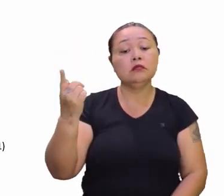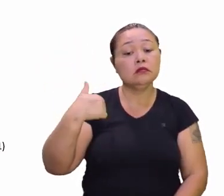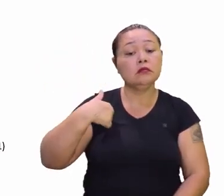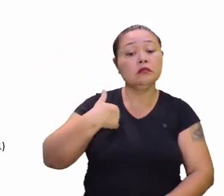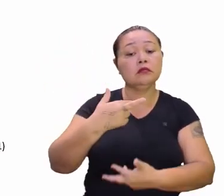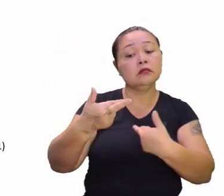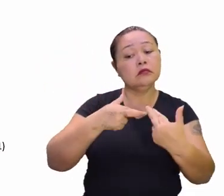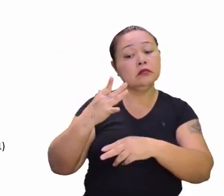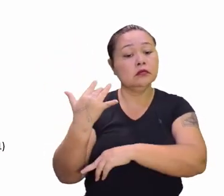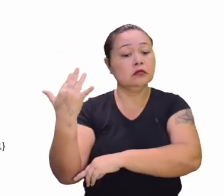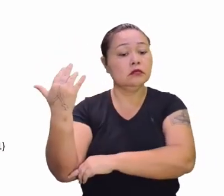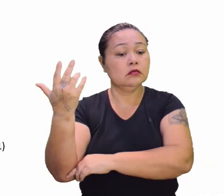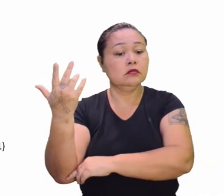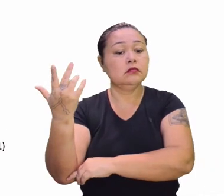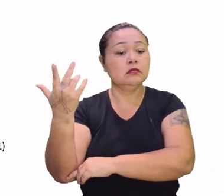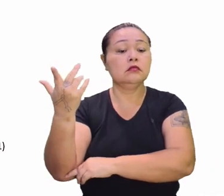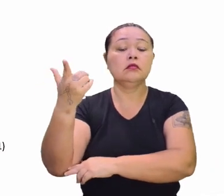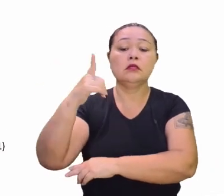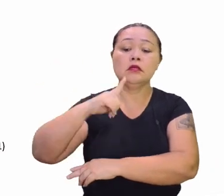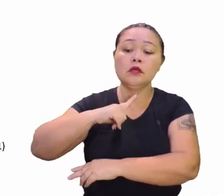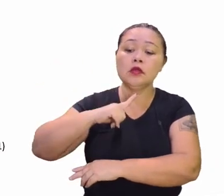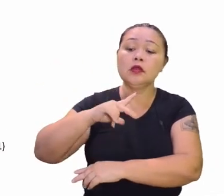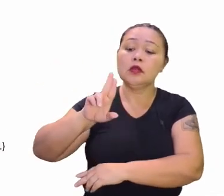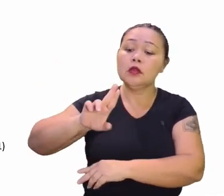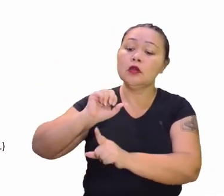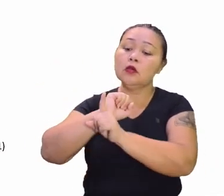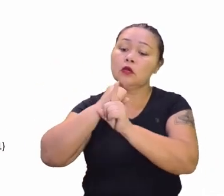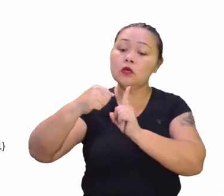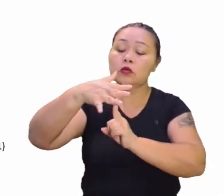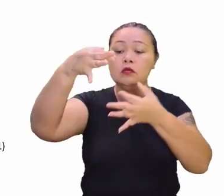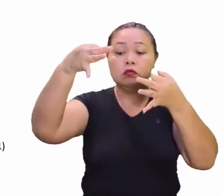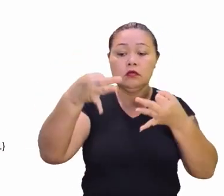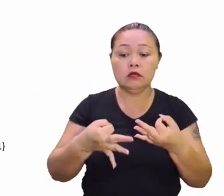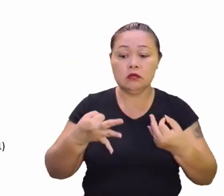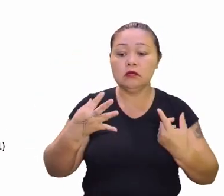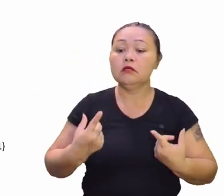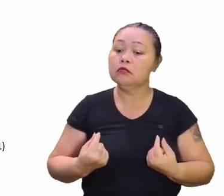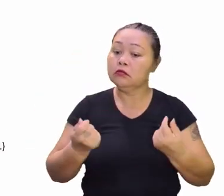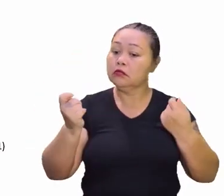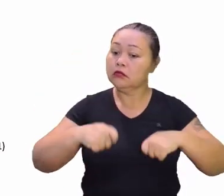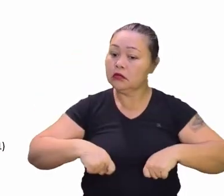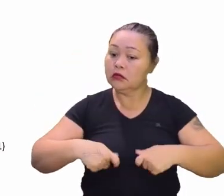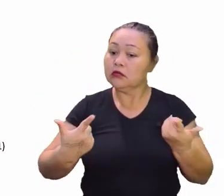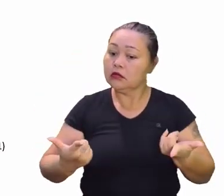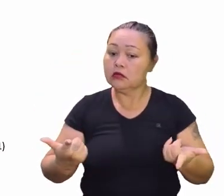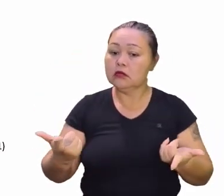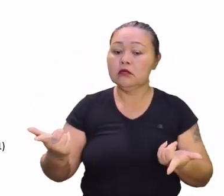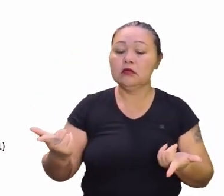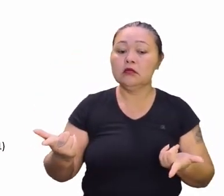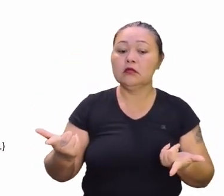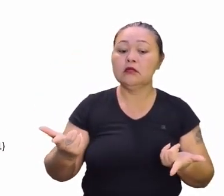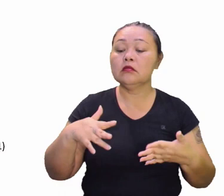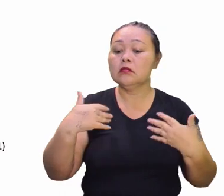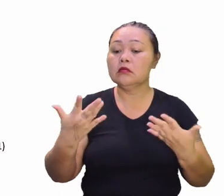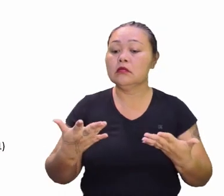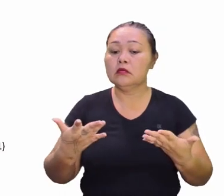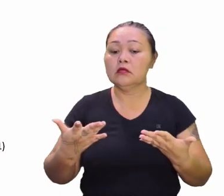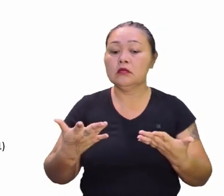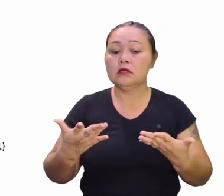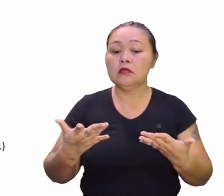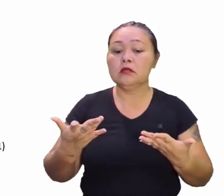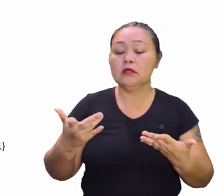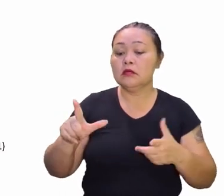os recursos ambientais renováveis de forma socialmente justa e economicamente viável. Então, qual que seria